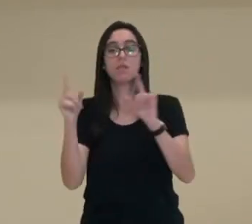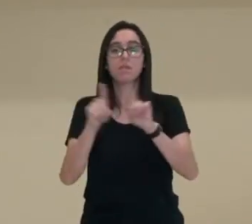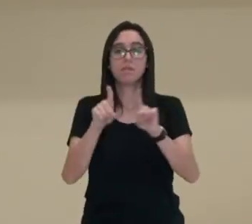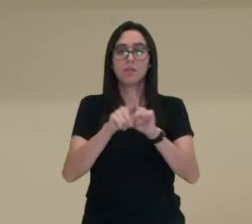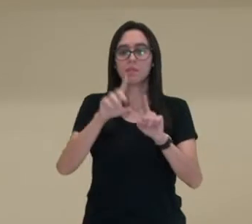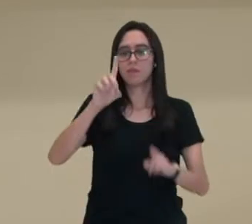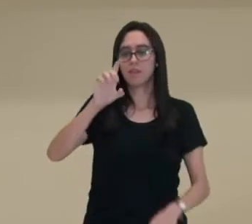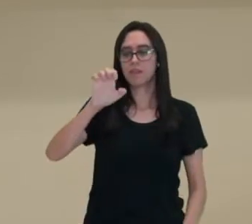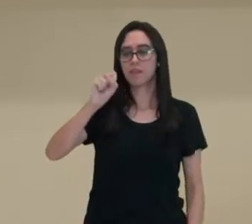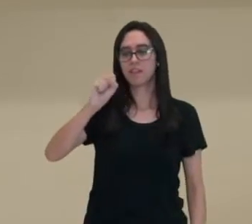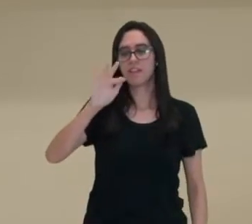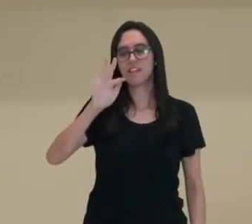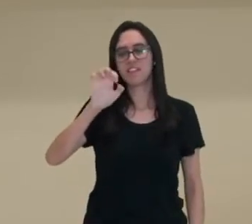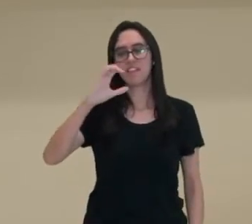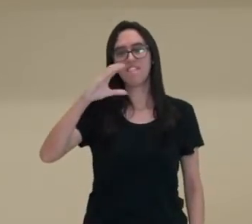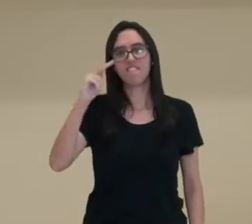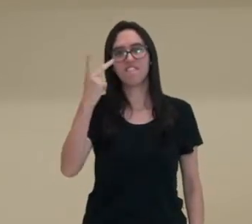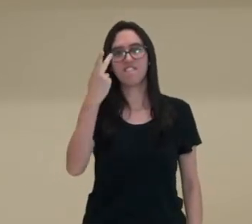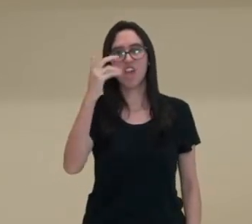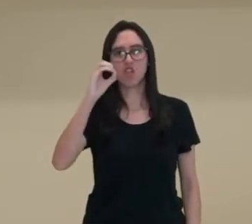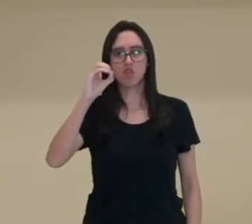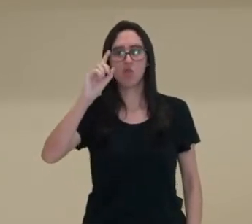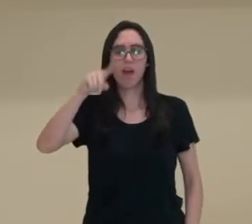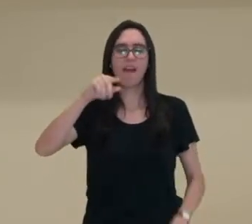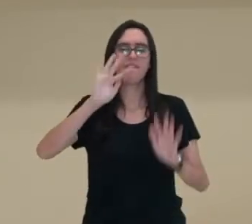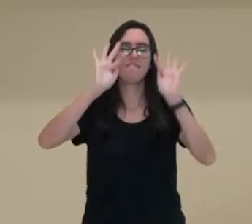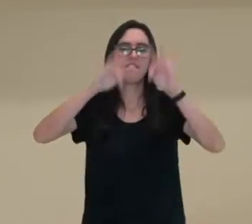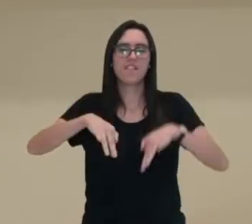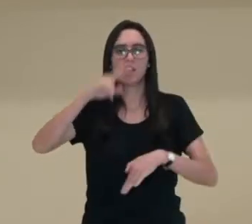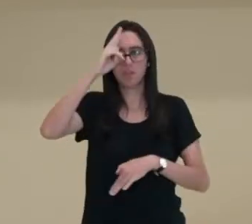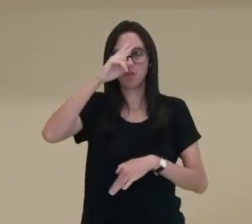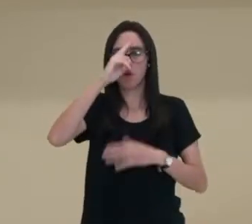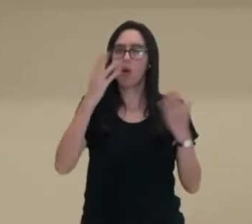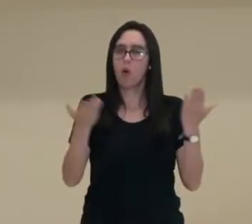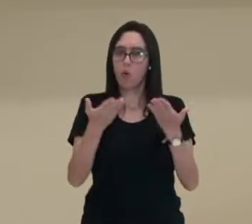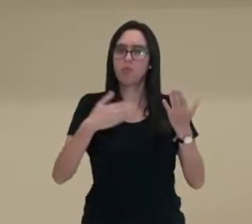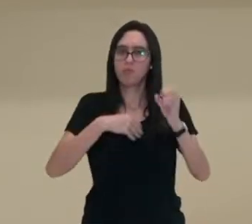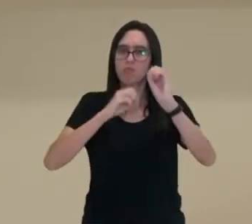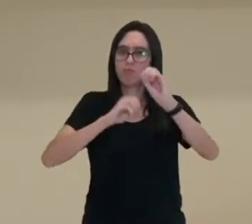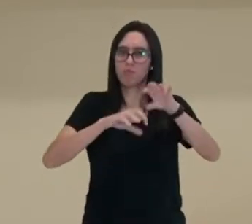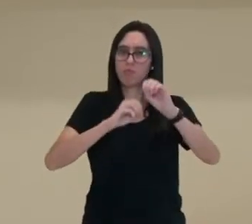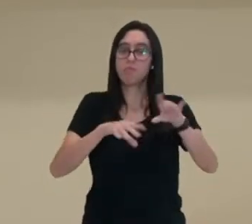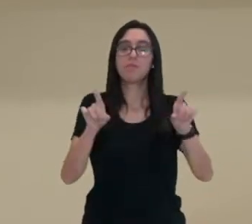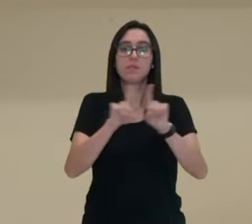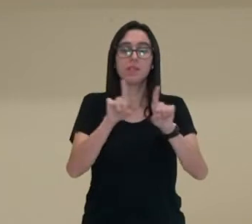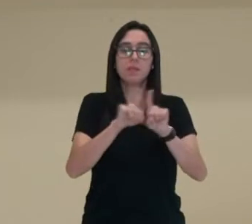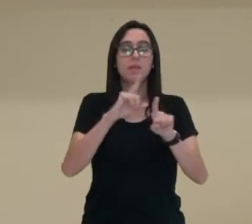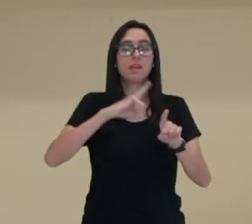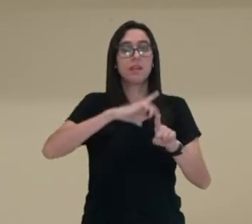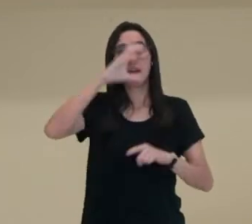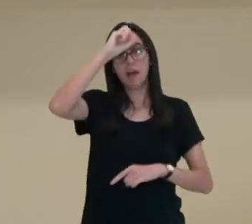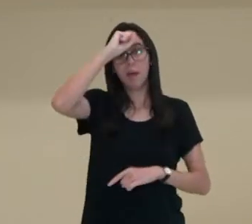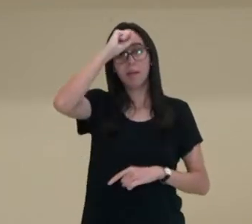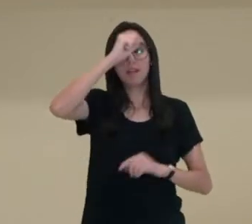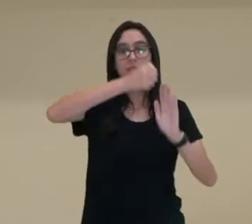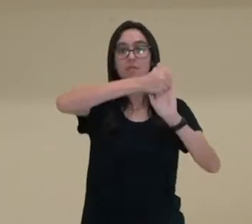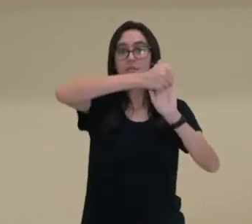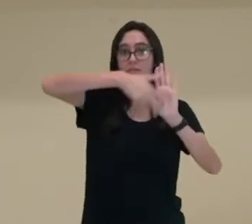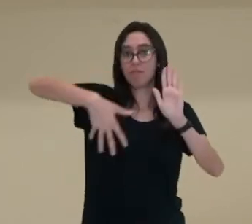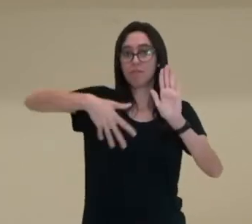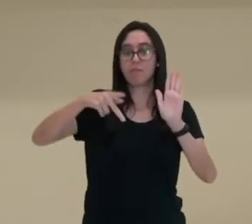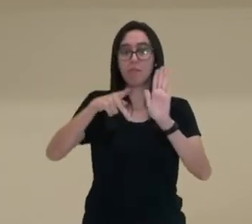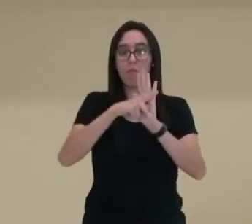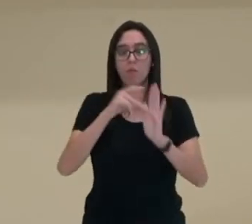outras características. Então a gente vai estudar um pouquinho mais sobre isso e vamos ver também algumas figuras de linguagem presentes no